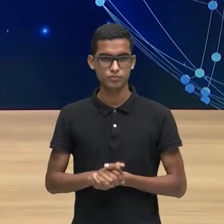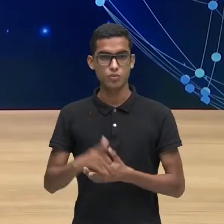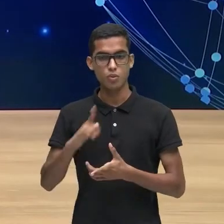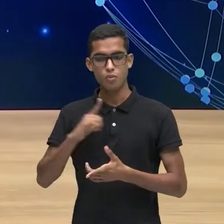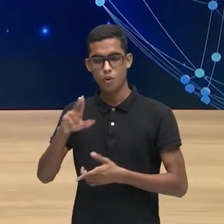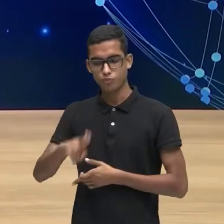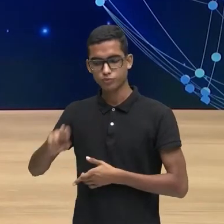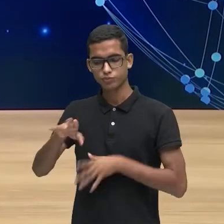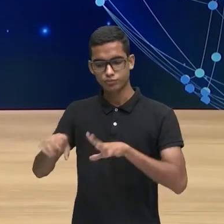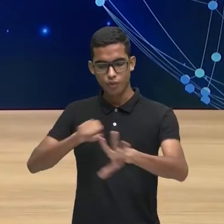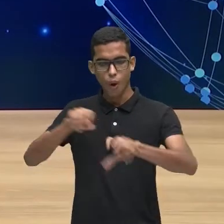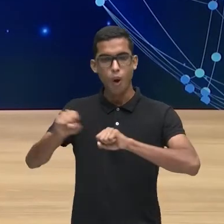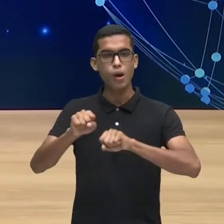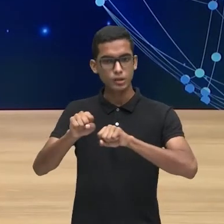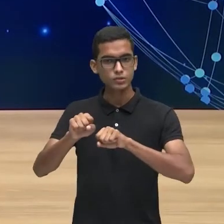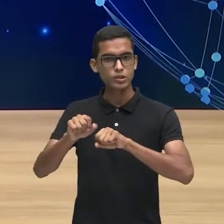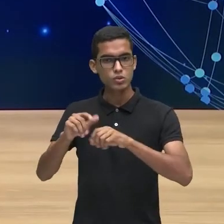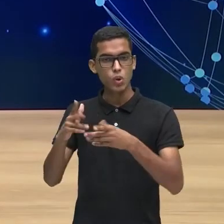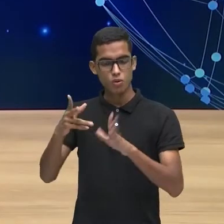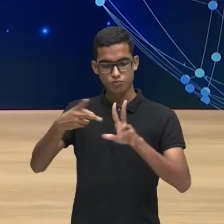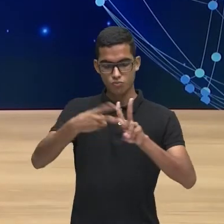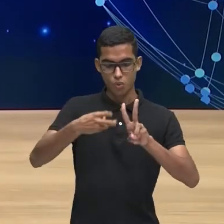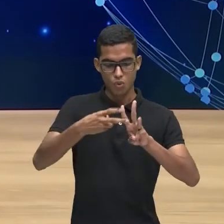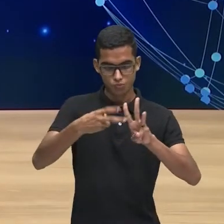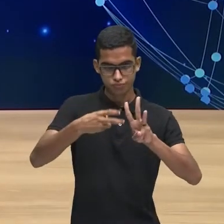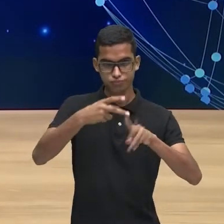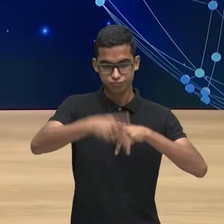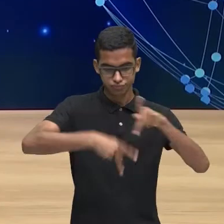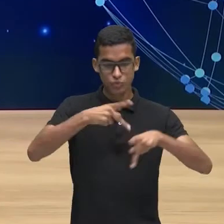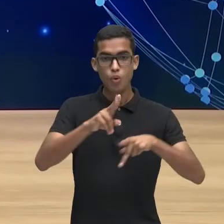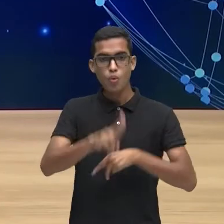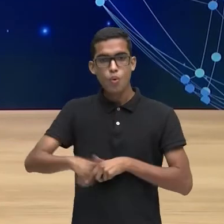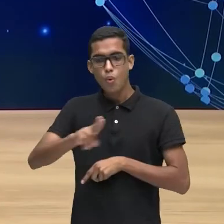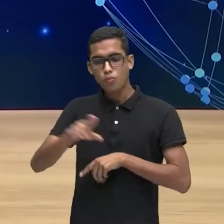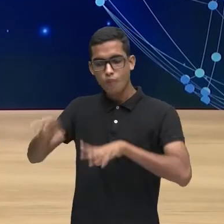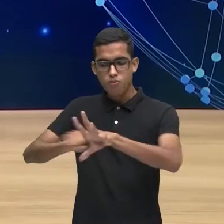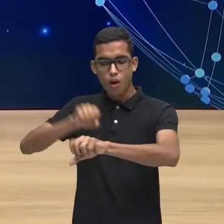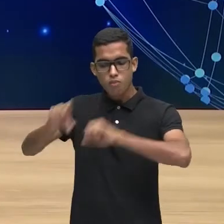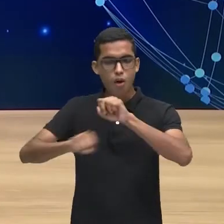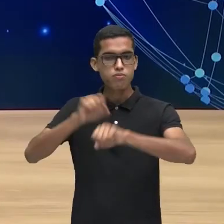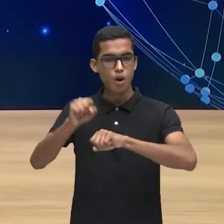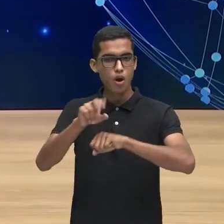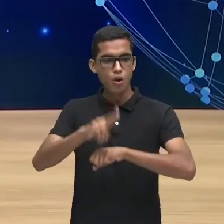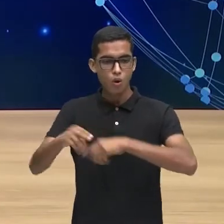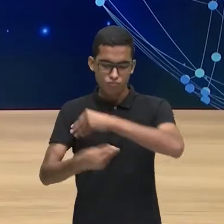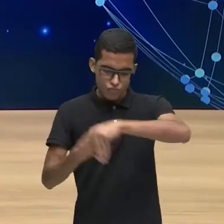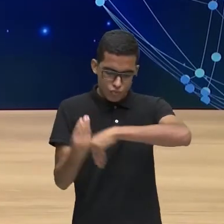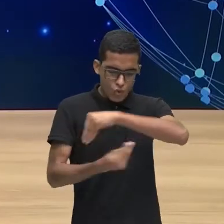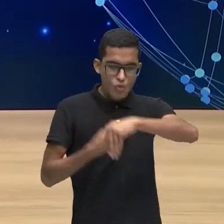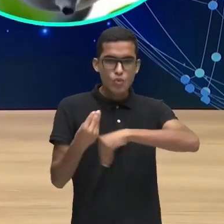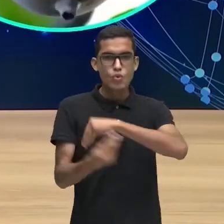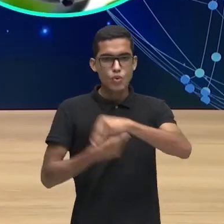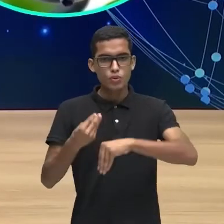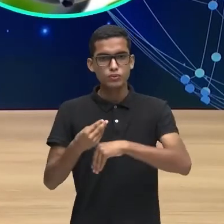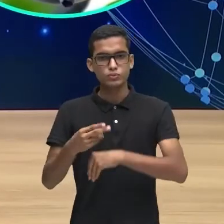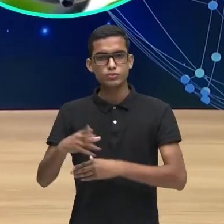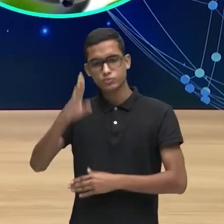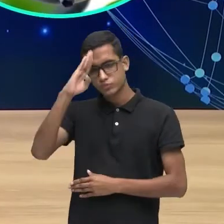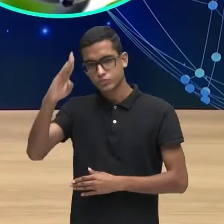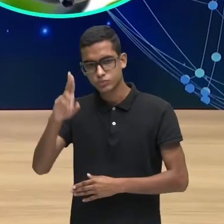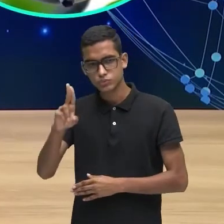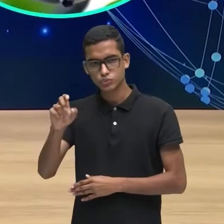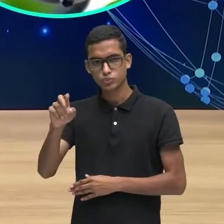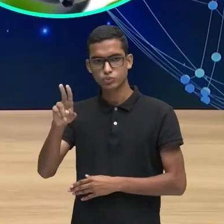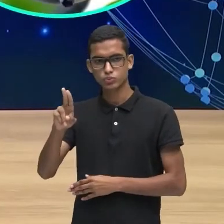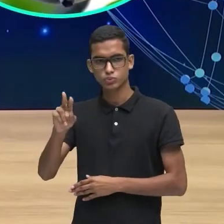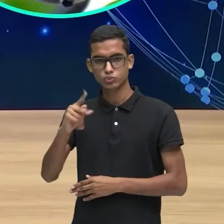produzem suas tintas corporais a partir da mistura desses elementos, principalmente o urucum e o